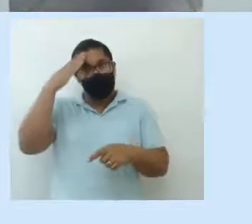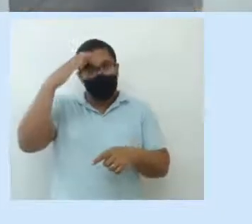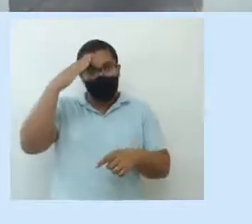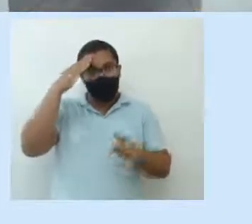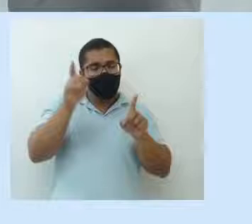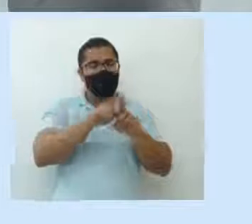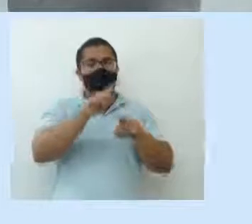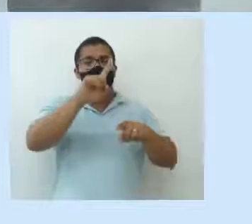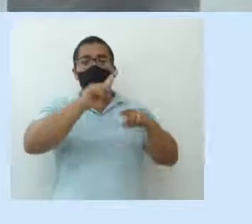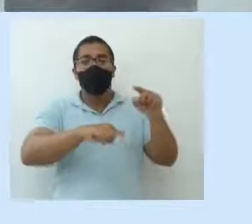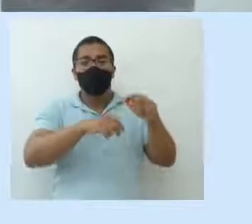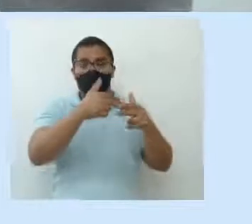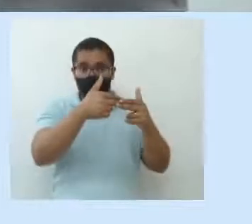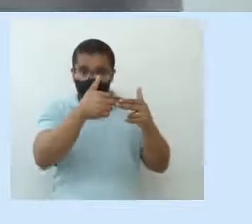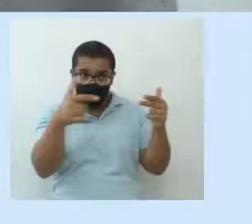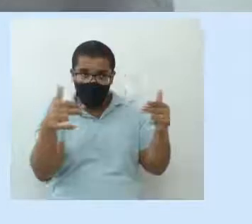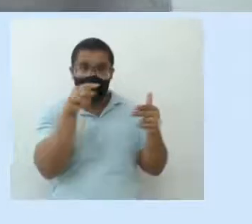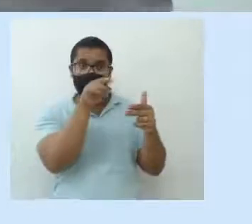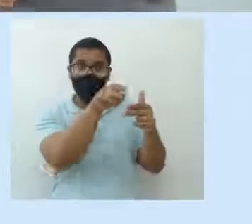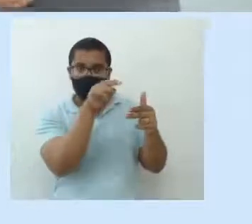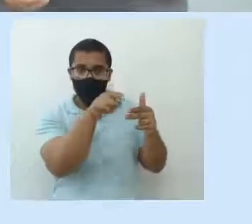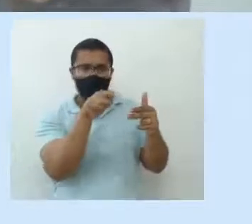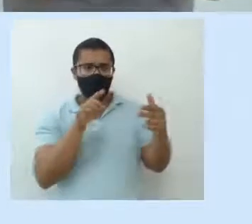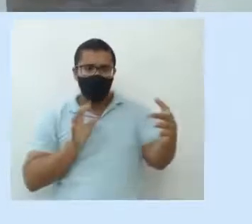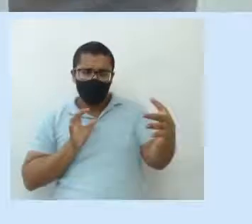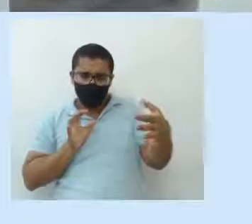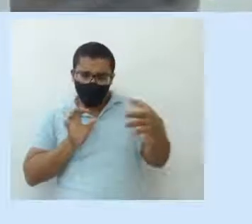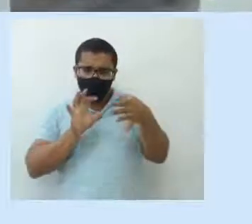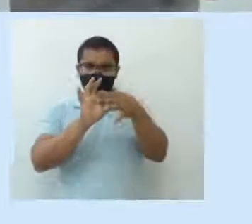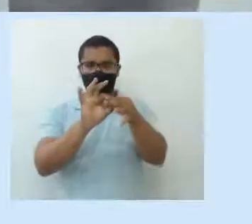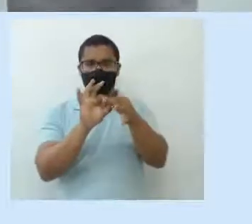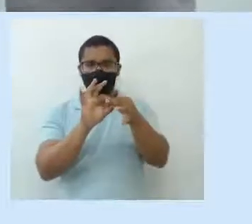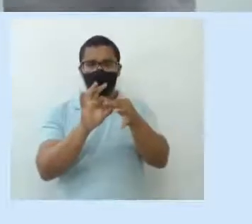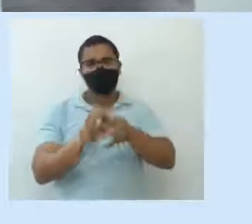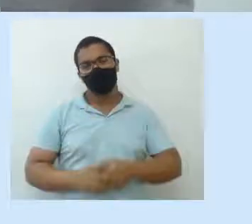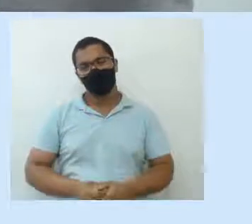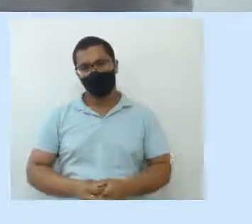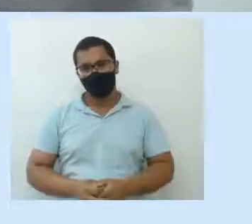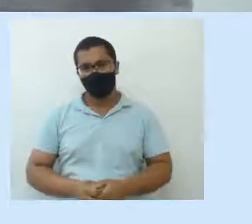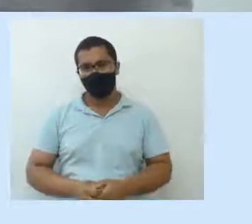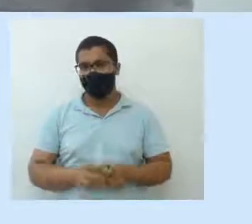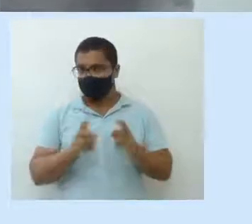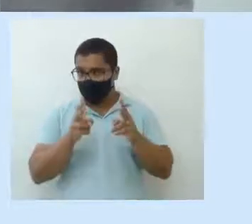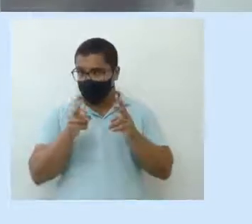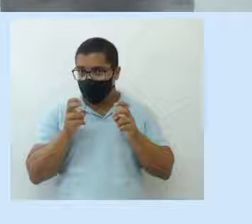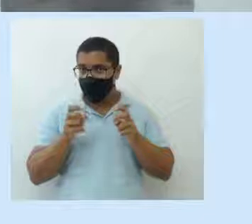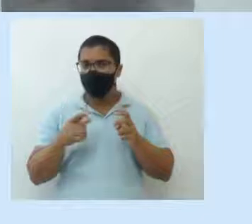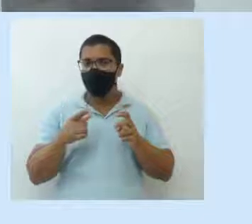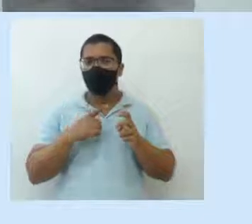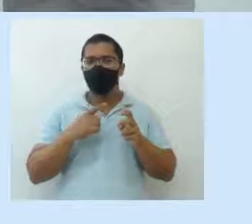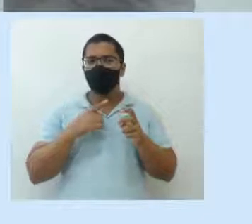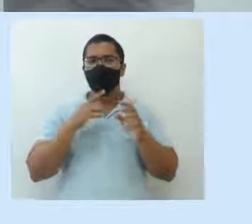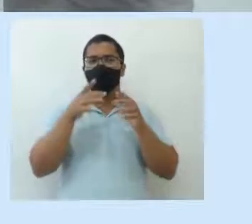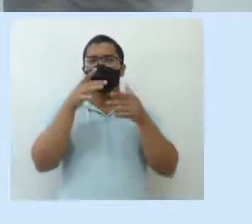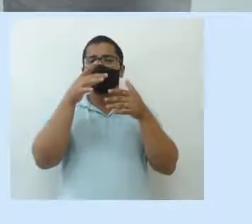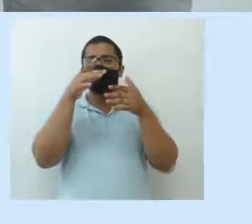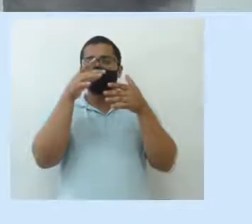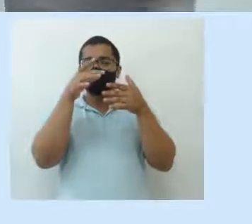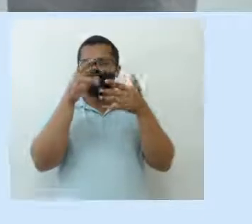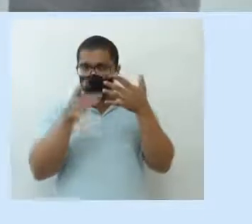certo? Uma e a mesma coisa. Então, prestem bem atenção nesses pontos, sempre observando os pontos em